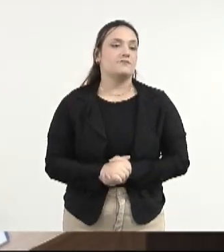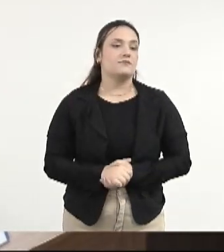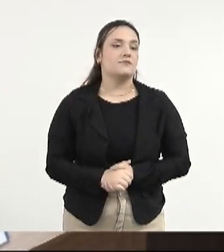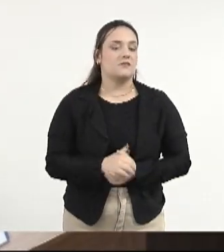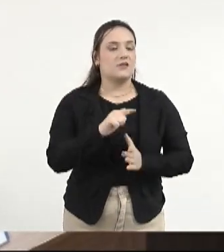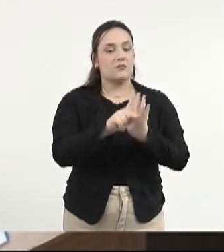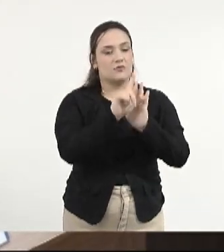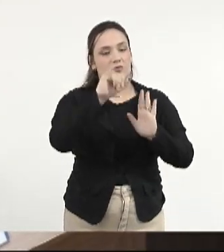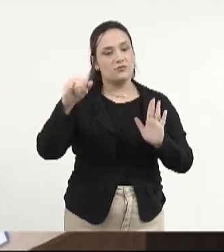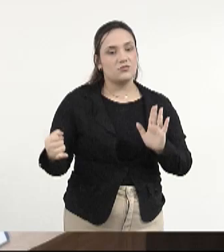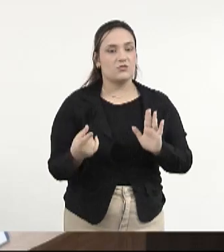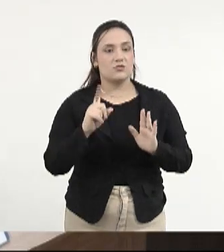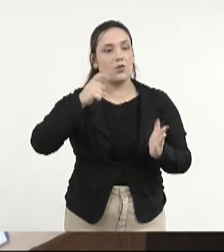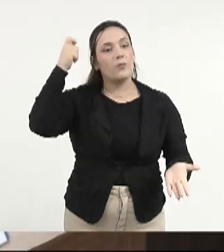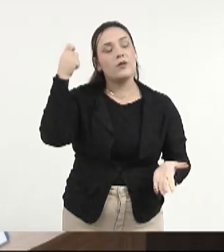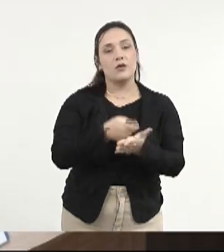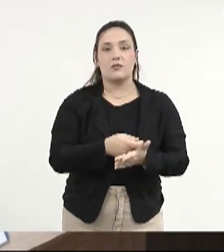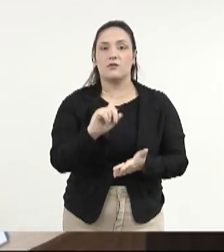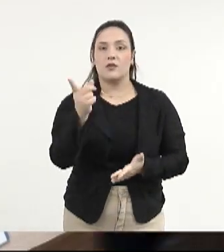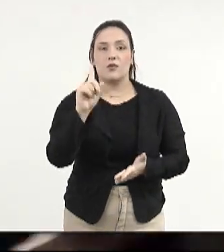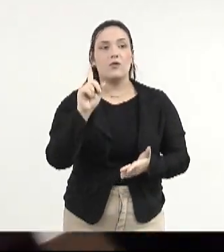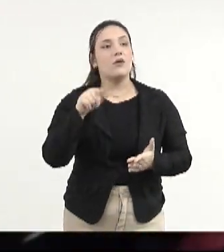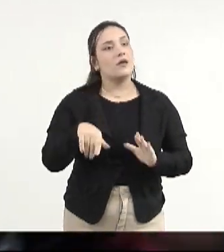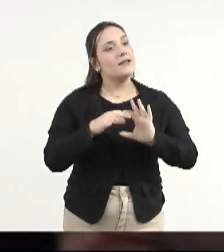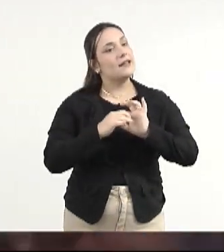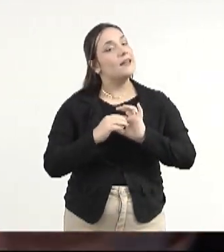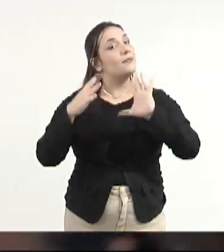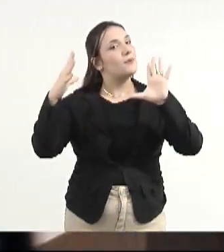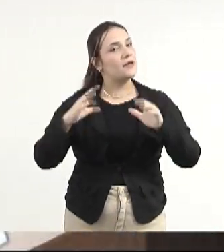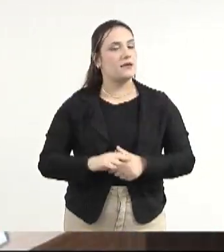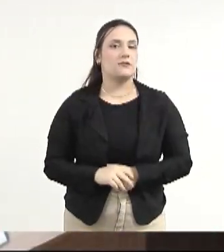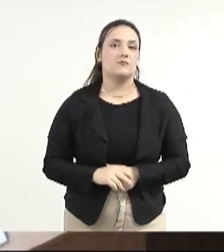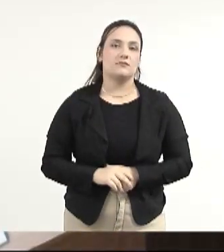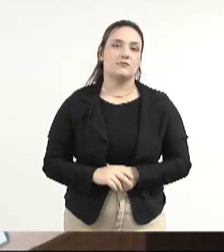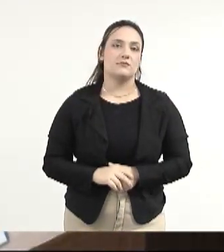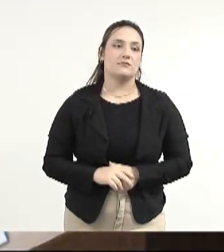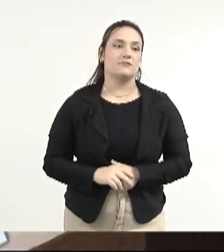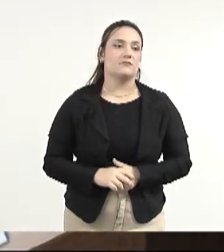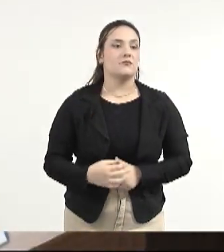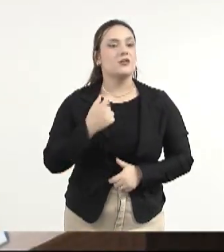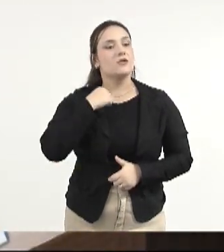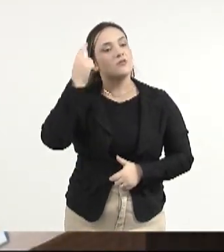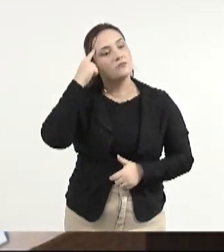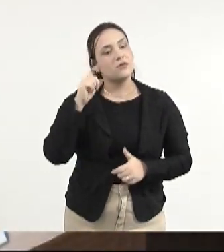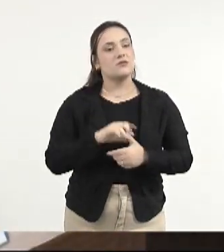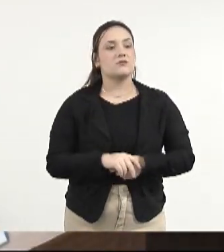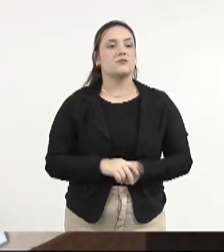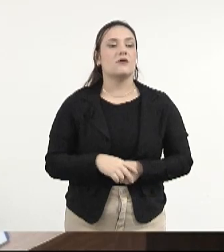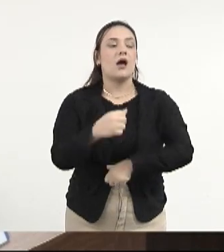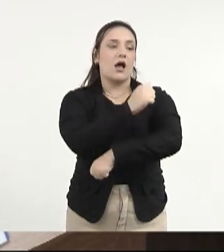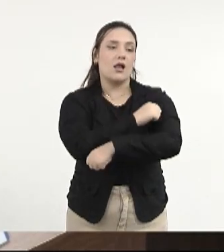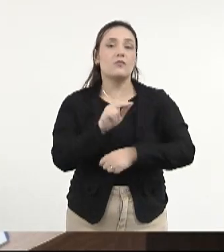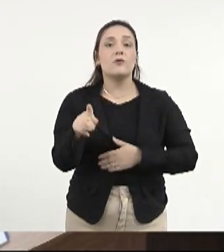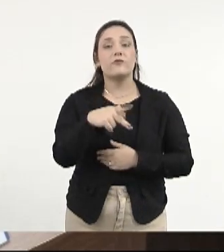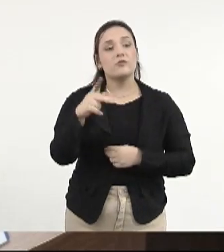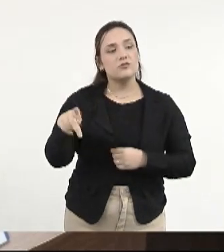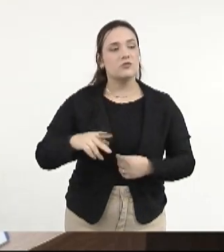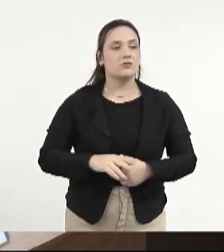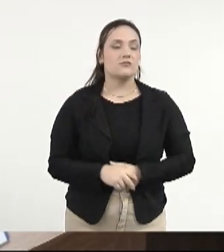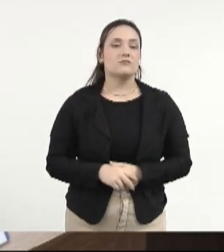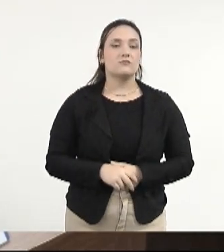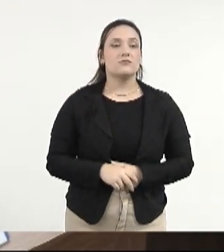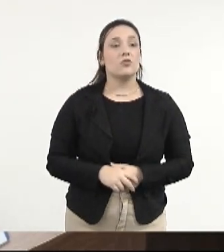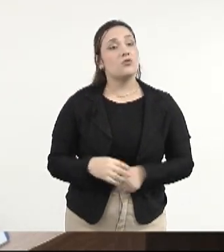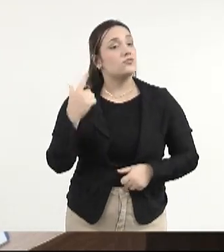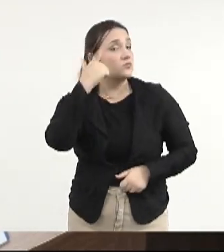Esse projeto, ele não é obrigatório, é um projeto autorizativo. Então, eu acho importante os alunos, os professores,